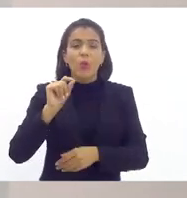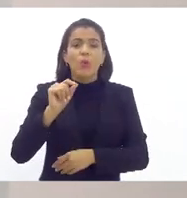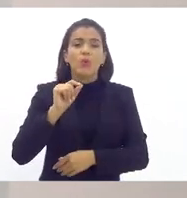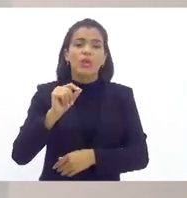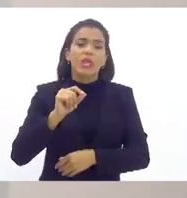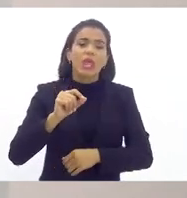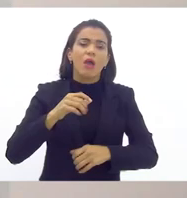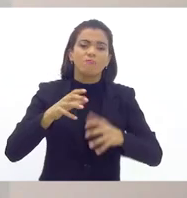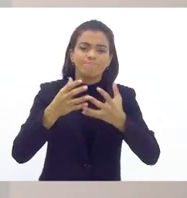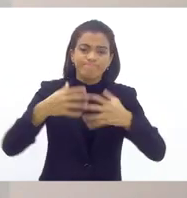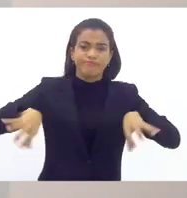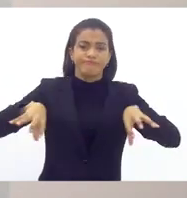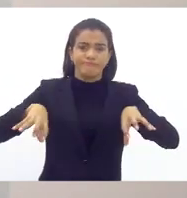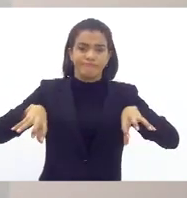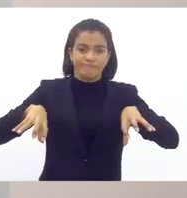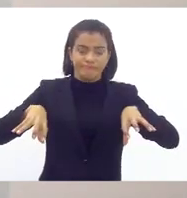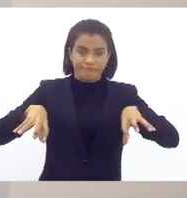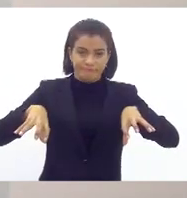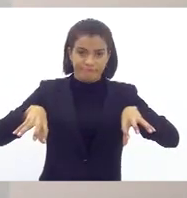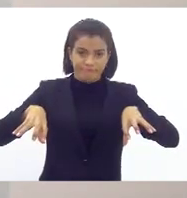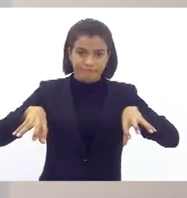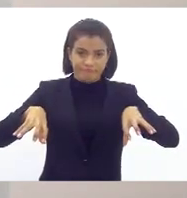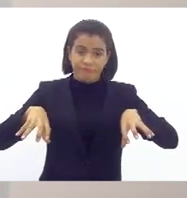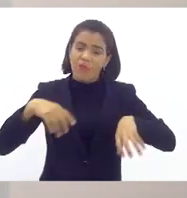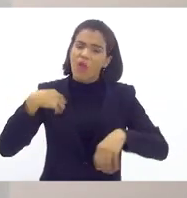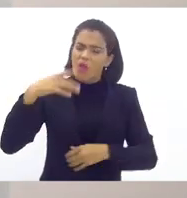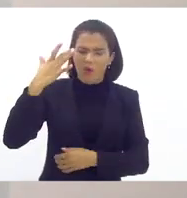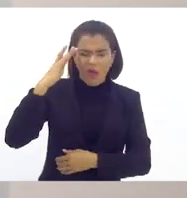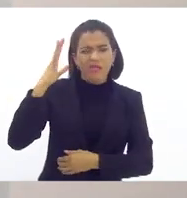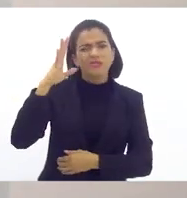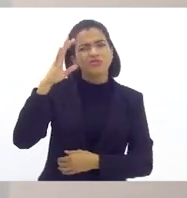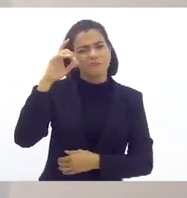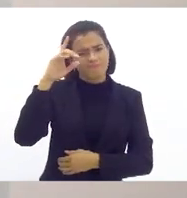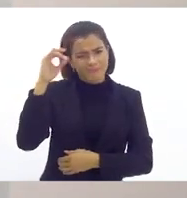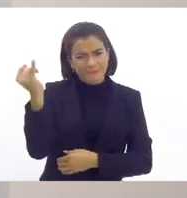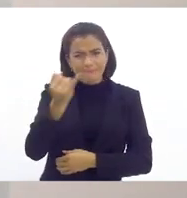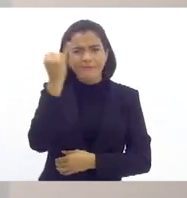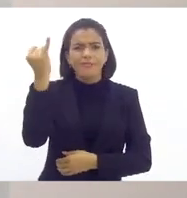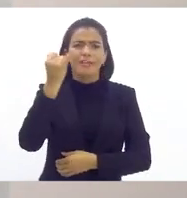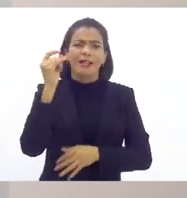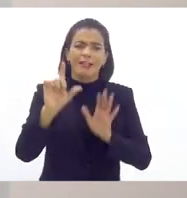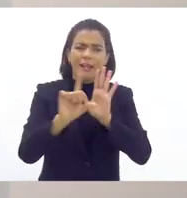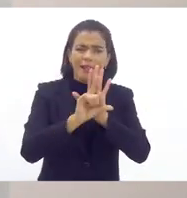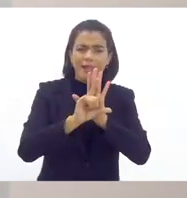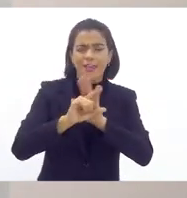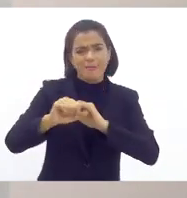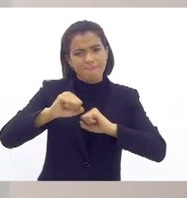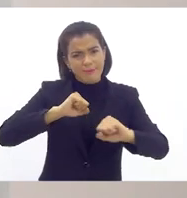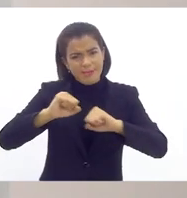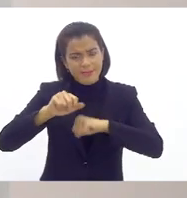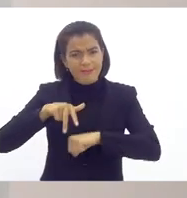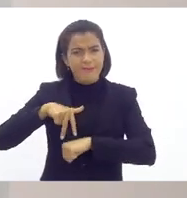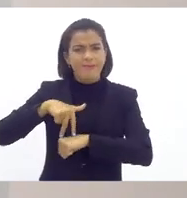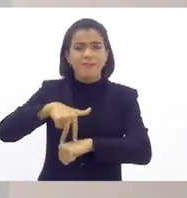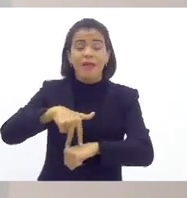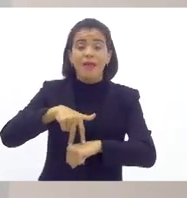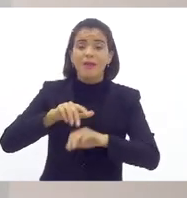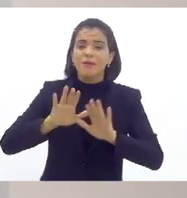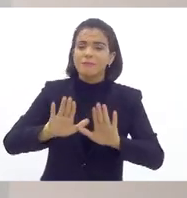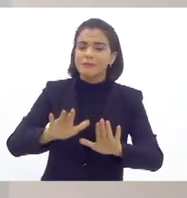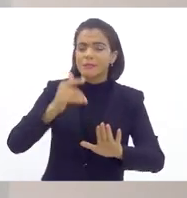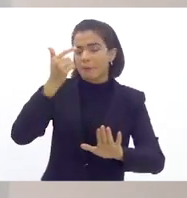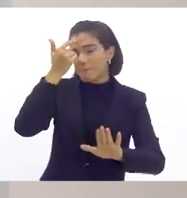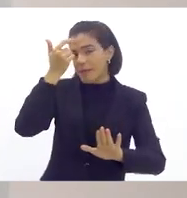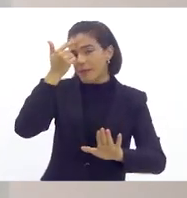apartheids. Eu acho importante as leis, eu acho importante as manifestações, mas eu